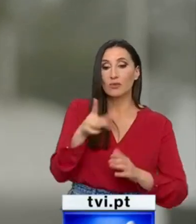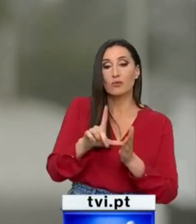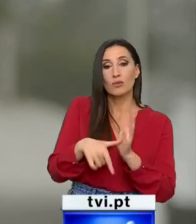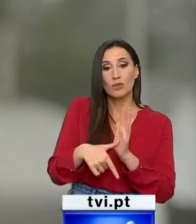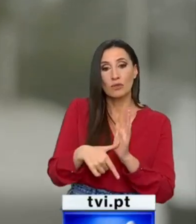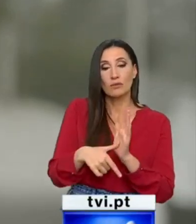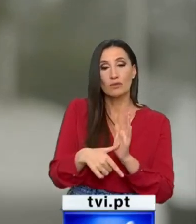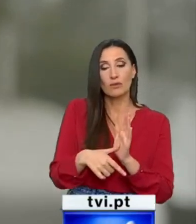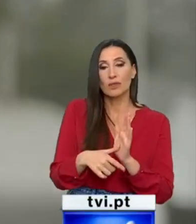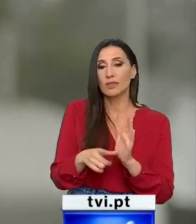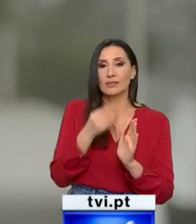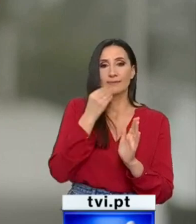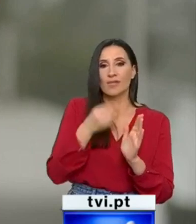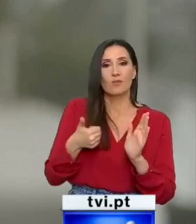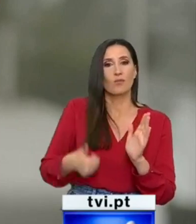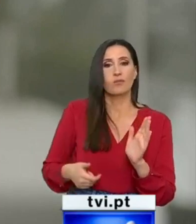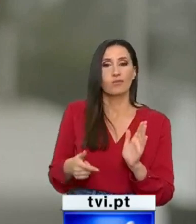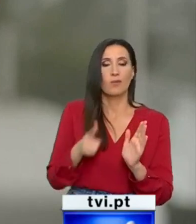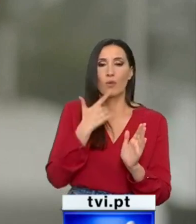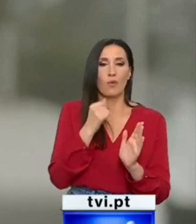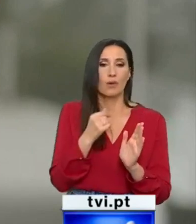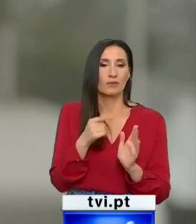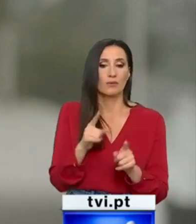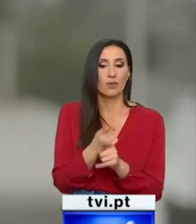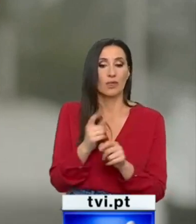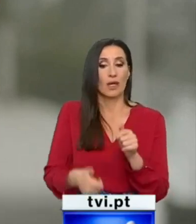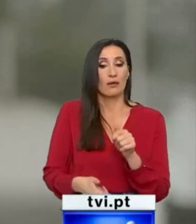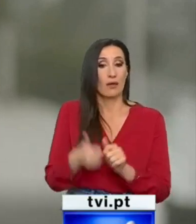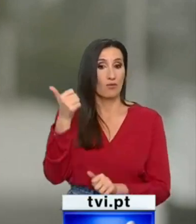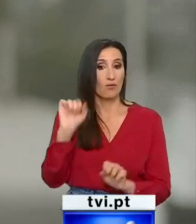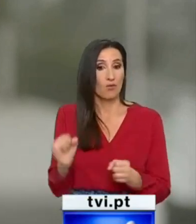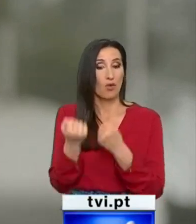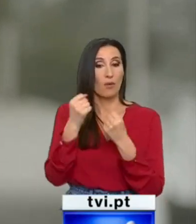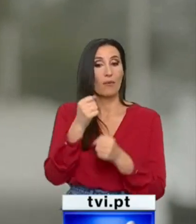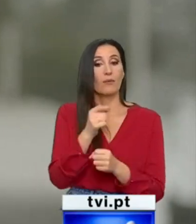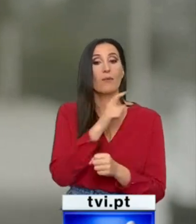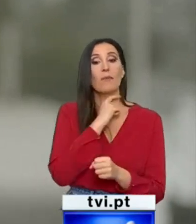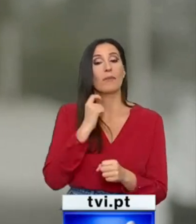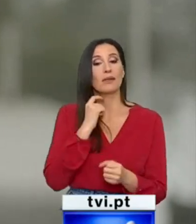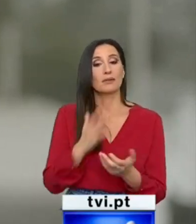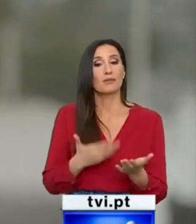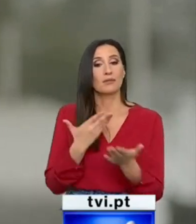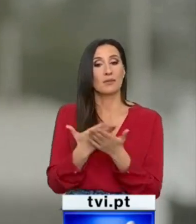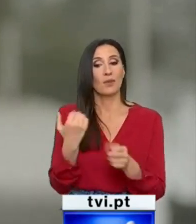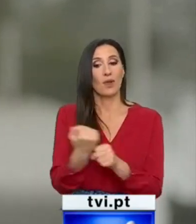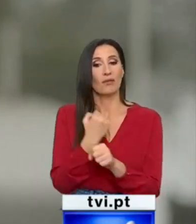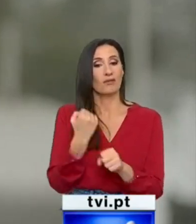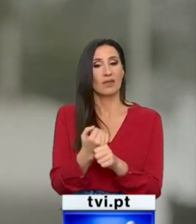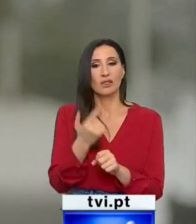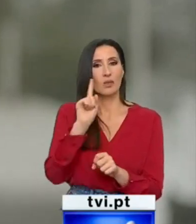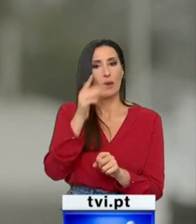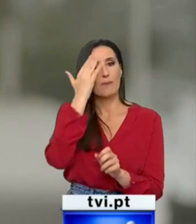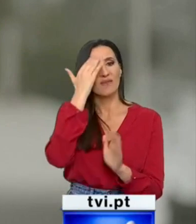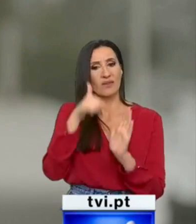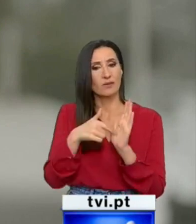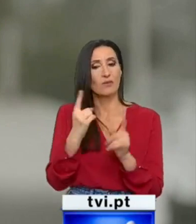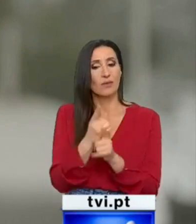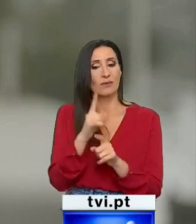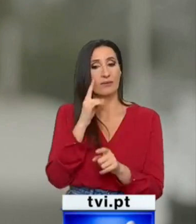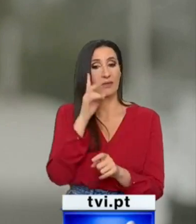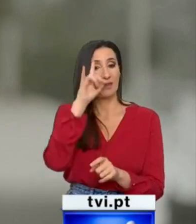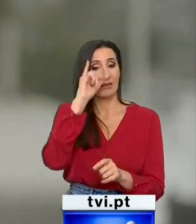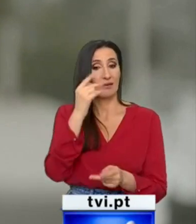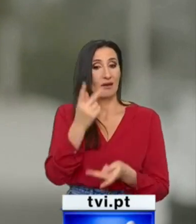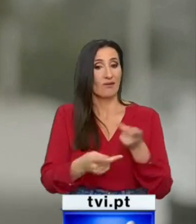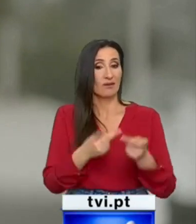foi considerado não elegível porque, já depois de vencer, o padre João Torres apresentou atividades que não estavam previstas quando a ideia foi